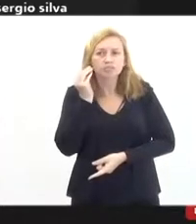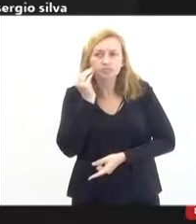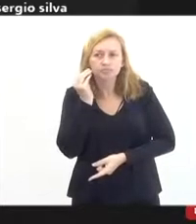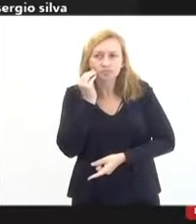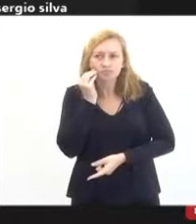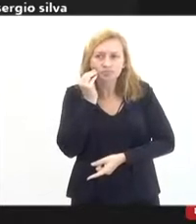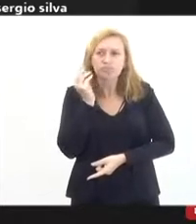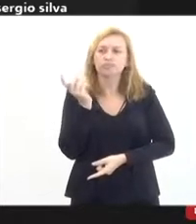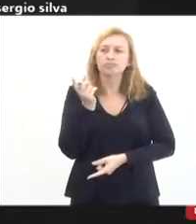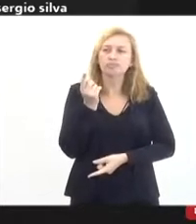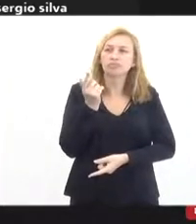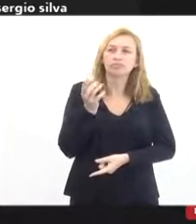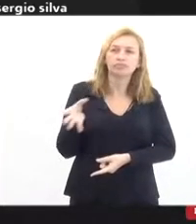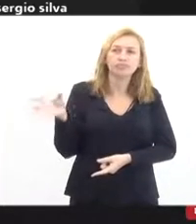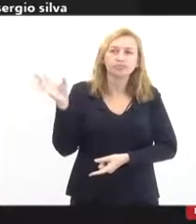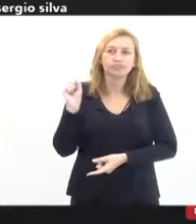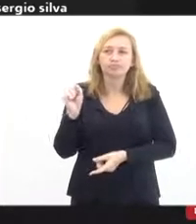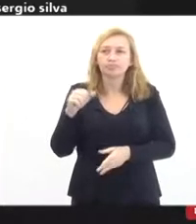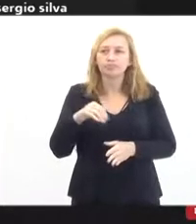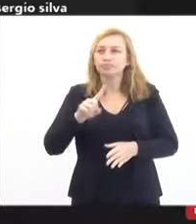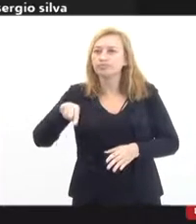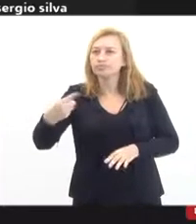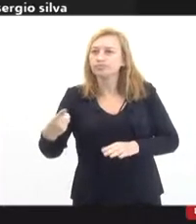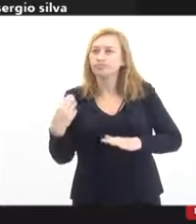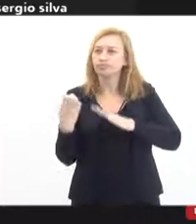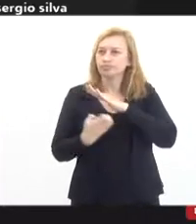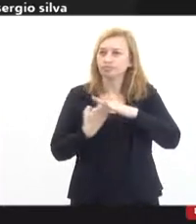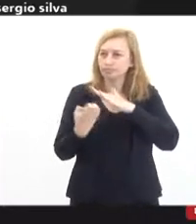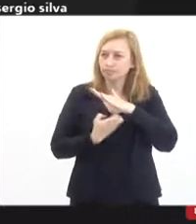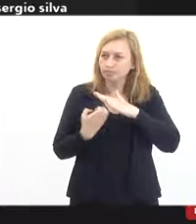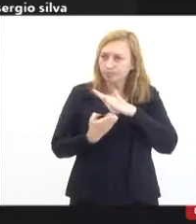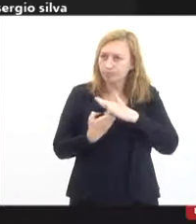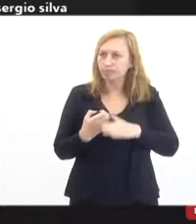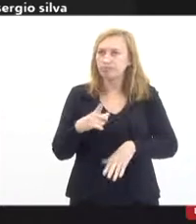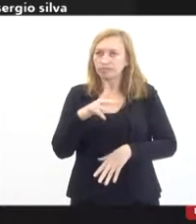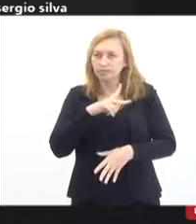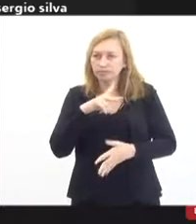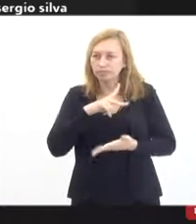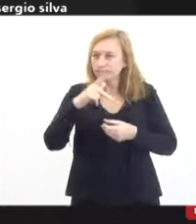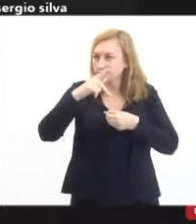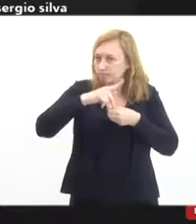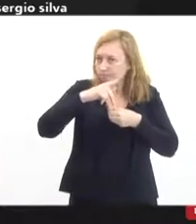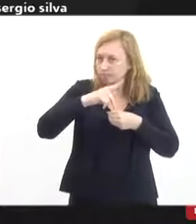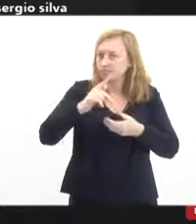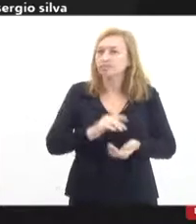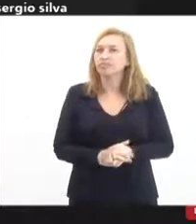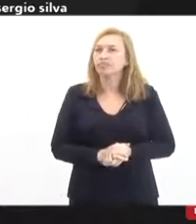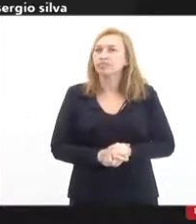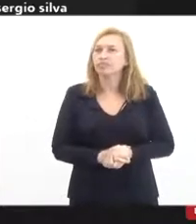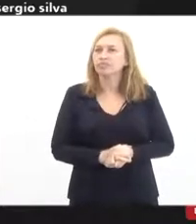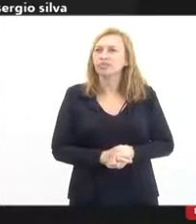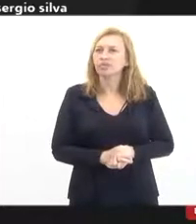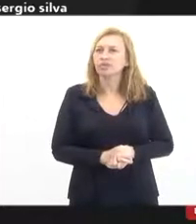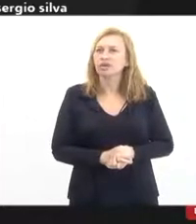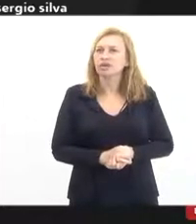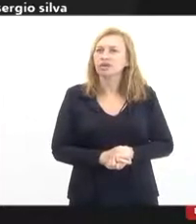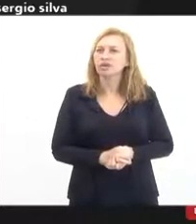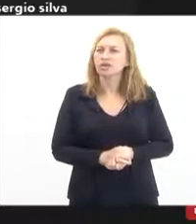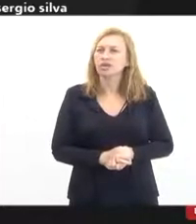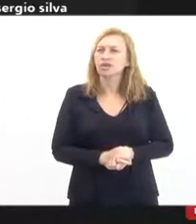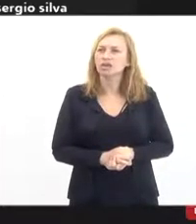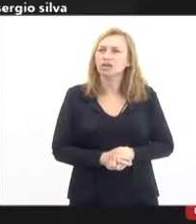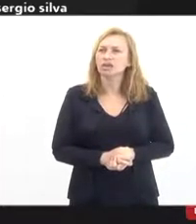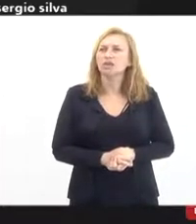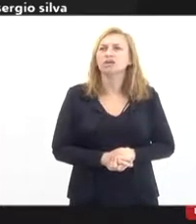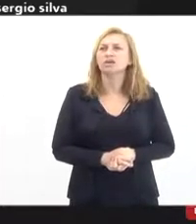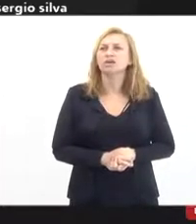oportunidade de ouvir das concessionárias, inclusive da própria Petrobras, que ela tem o seu rating também, o